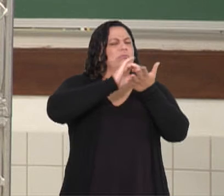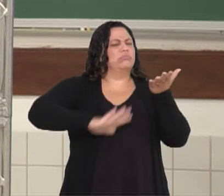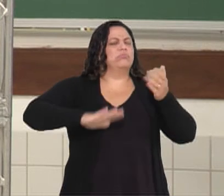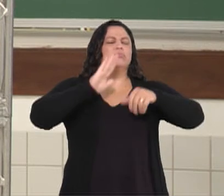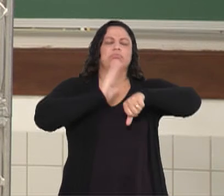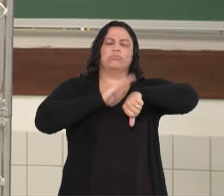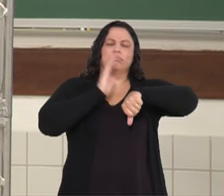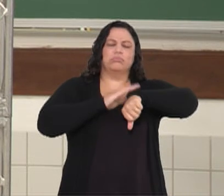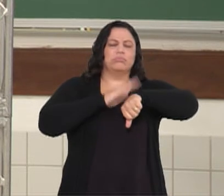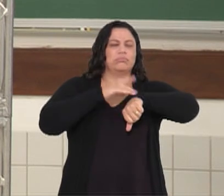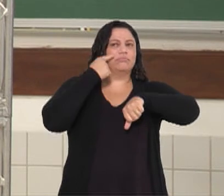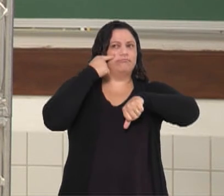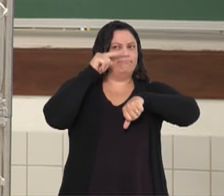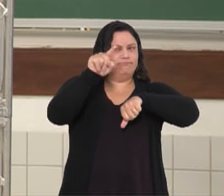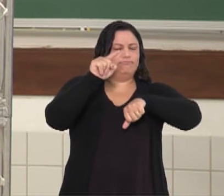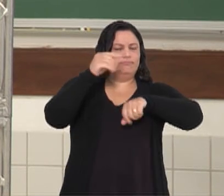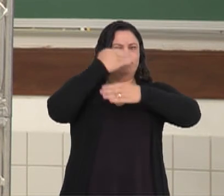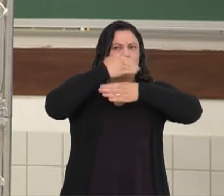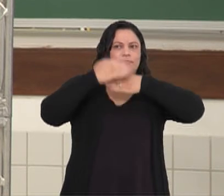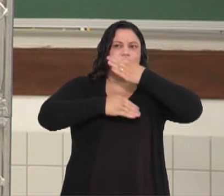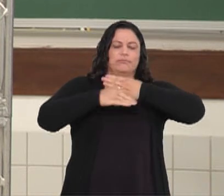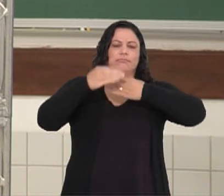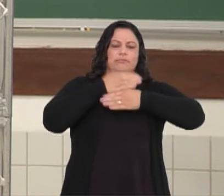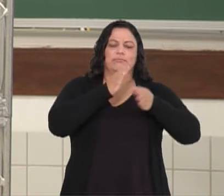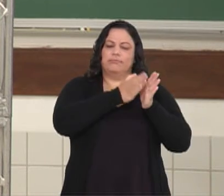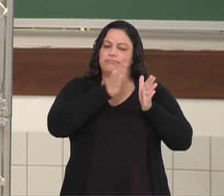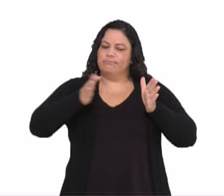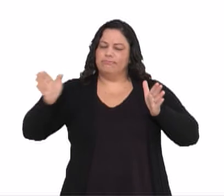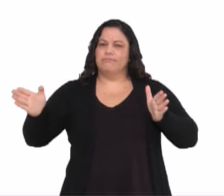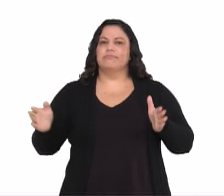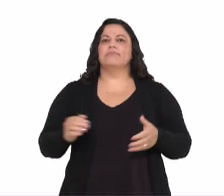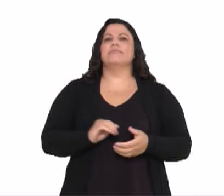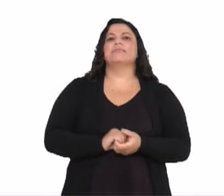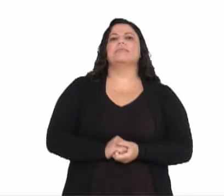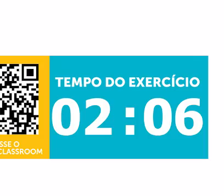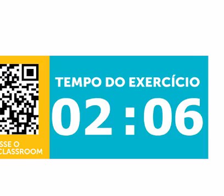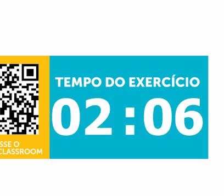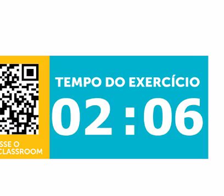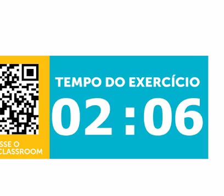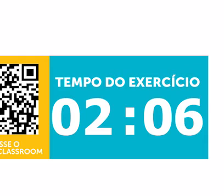aplicar o Biorufini, olhem os slides, sigam os passos. Volto já com vocês.